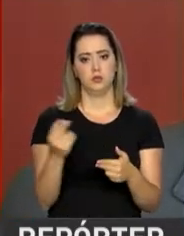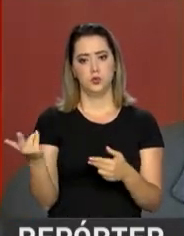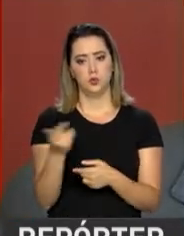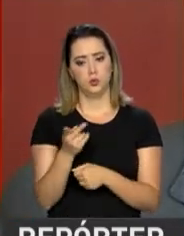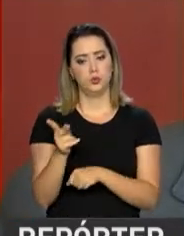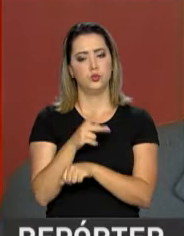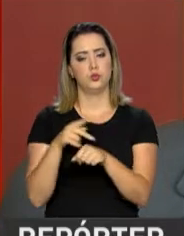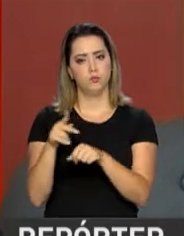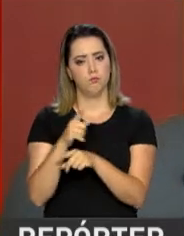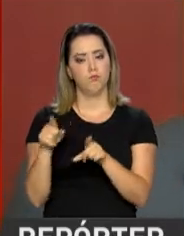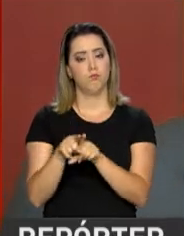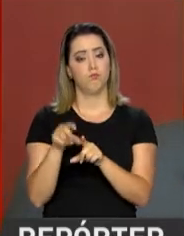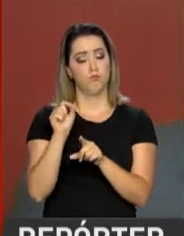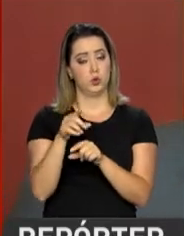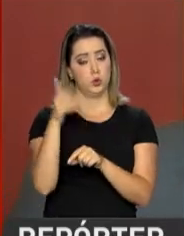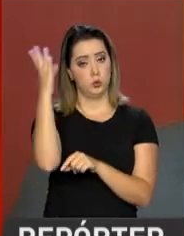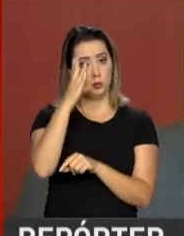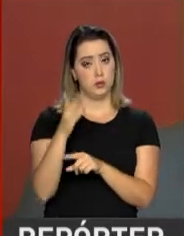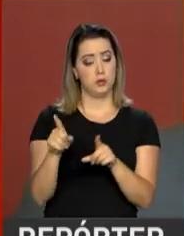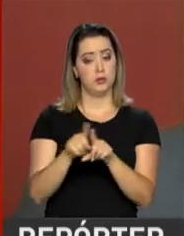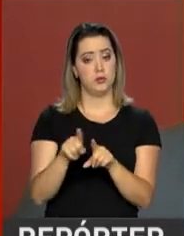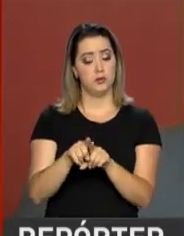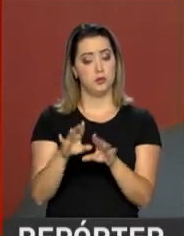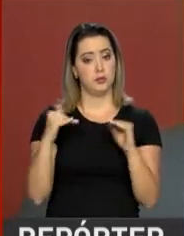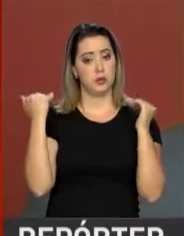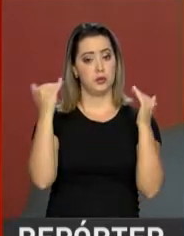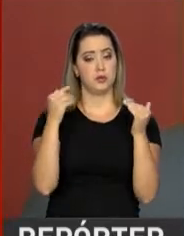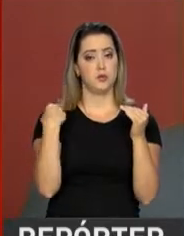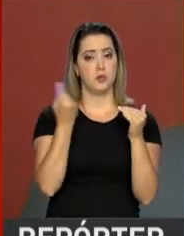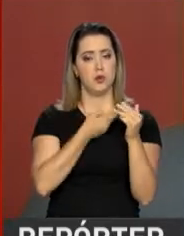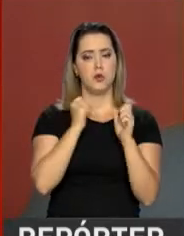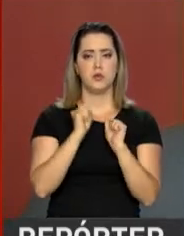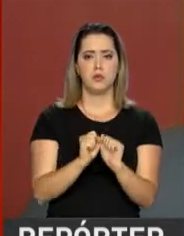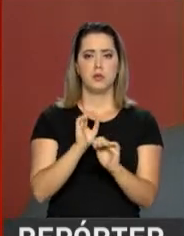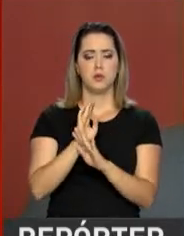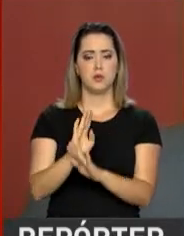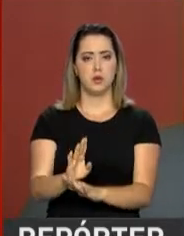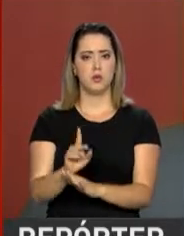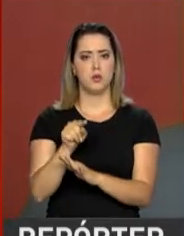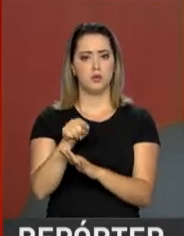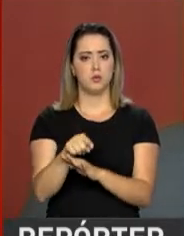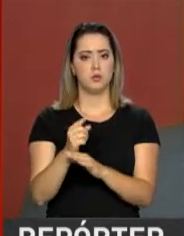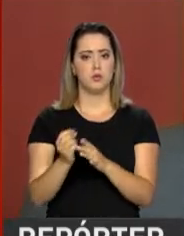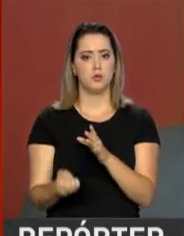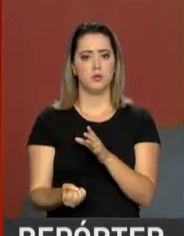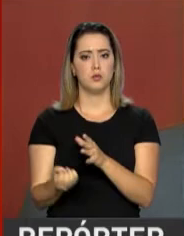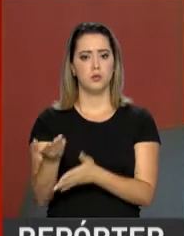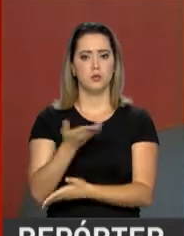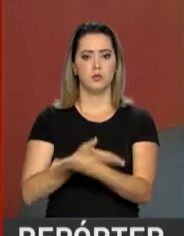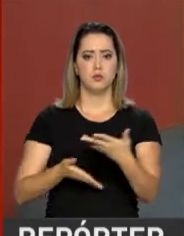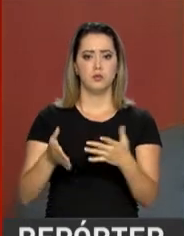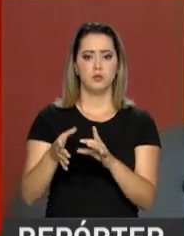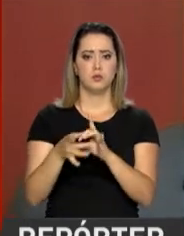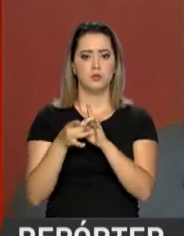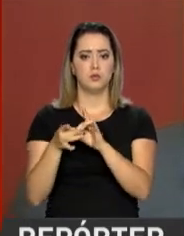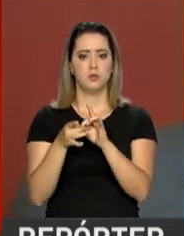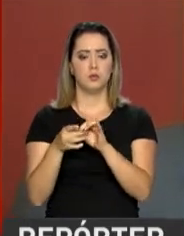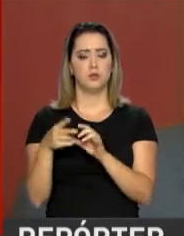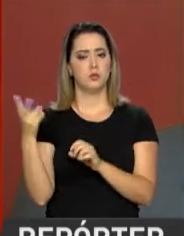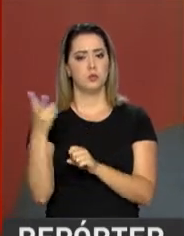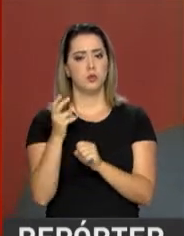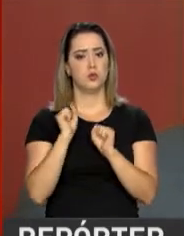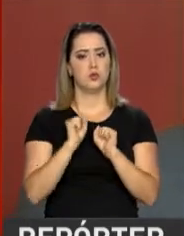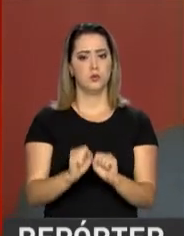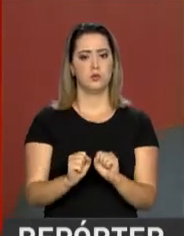áreas no brasil e sobretudo fazer com que nós possamos contribuir para as relações entre duas grandes